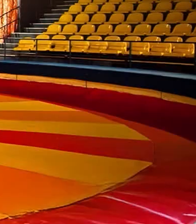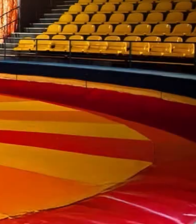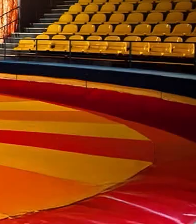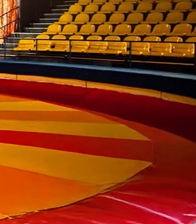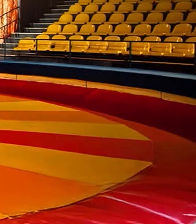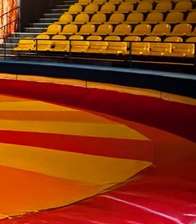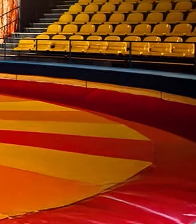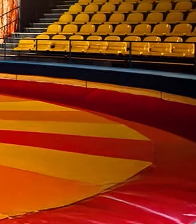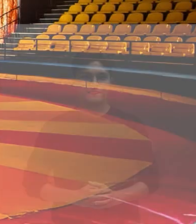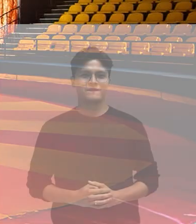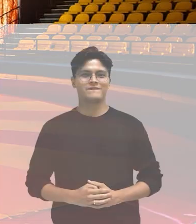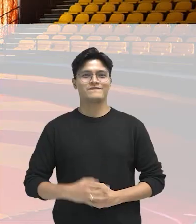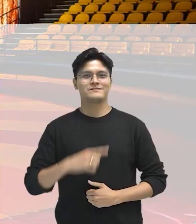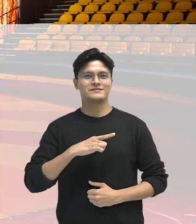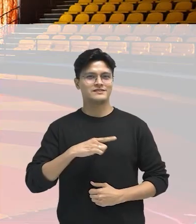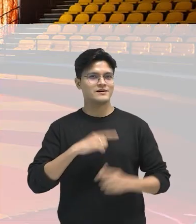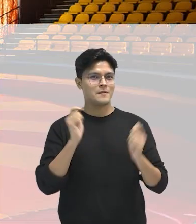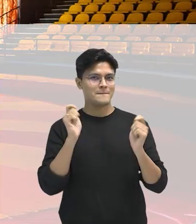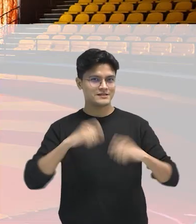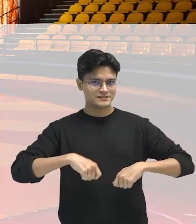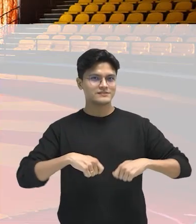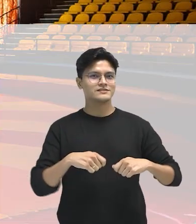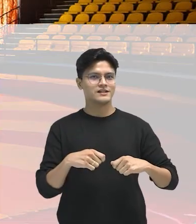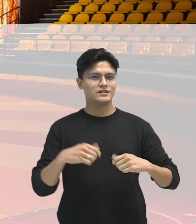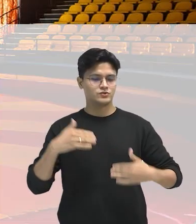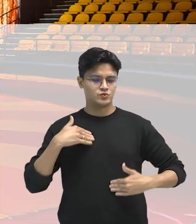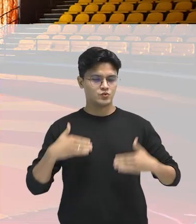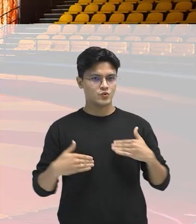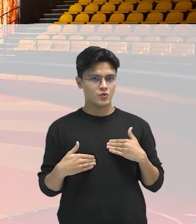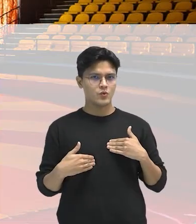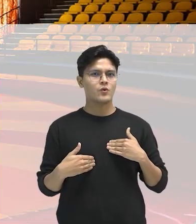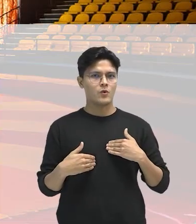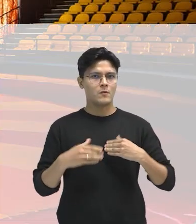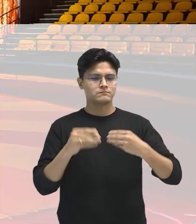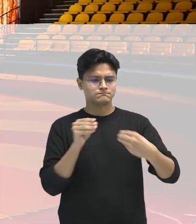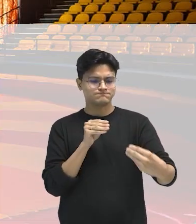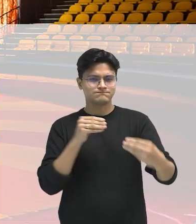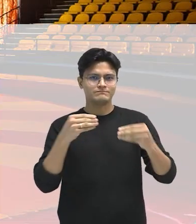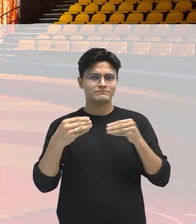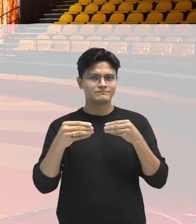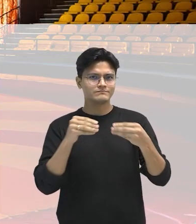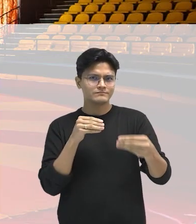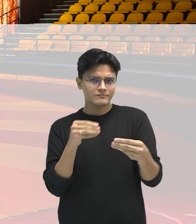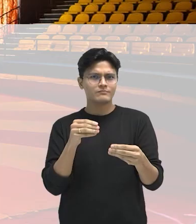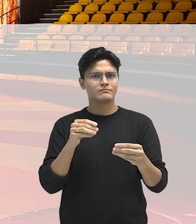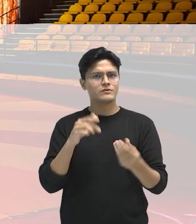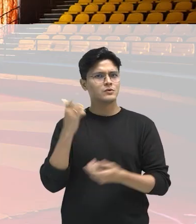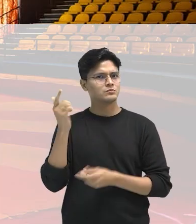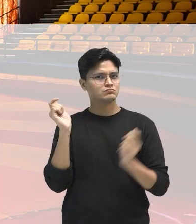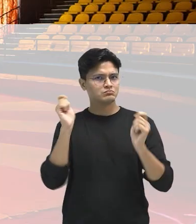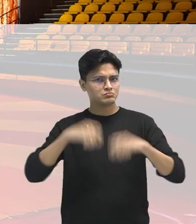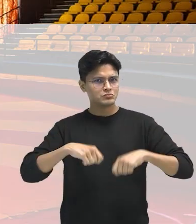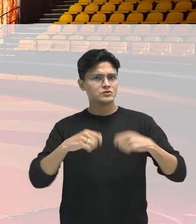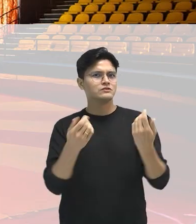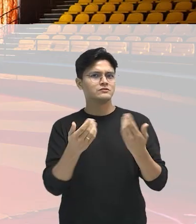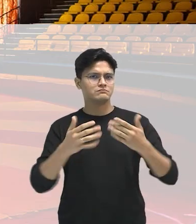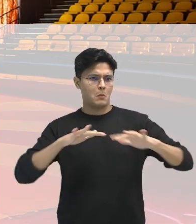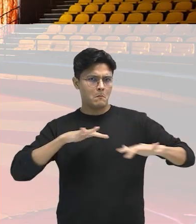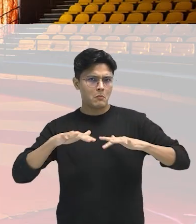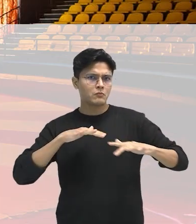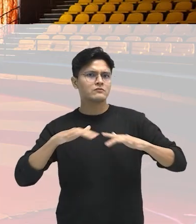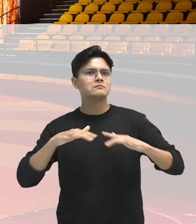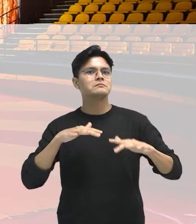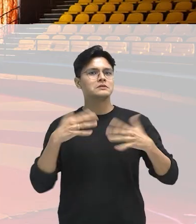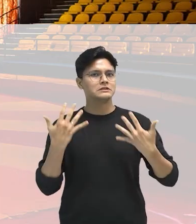hiperflexibilidade corporal, ou seja, eles conseguem fazer movimentos que a gente até duvida, justamente por conta